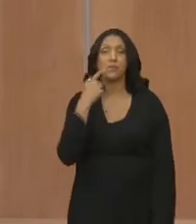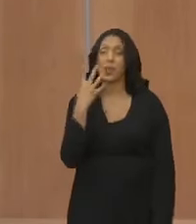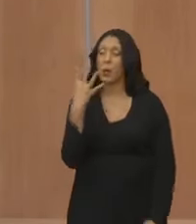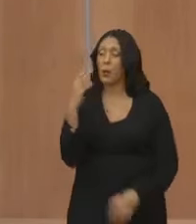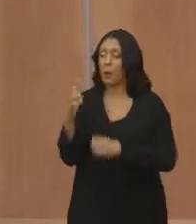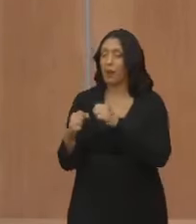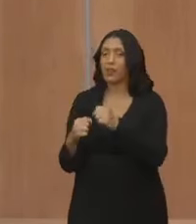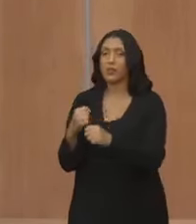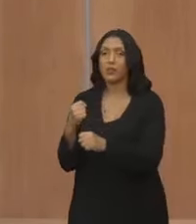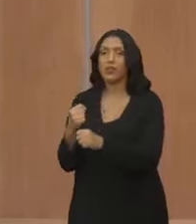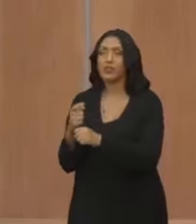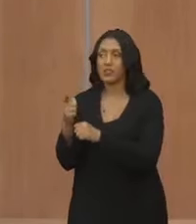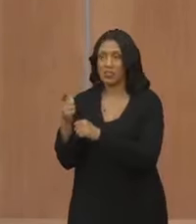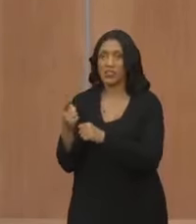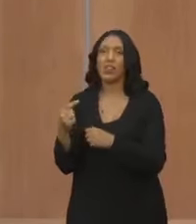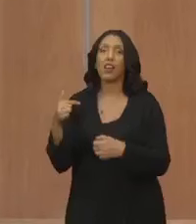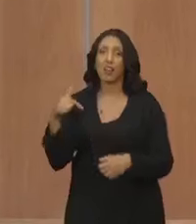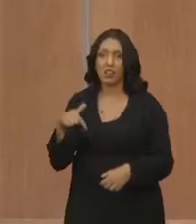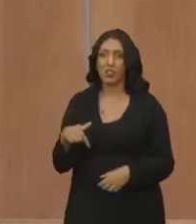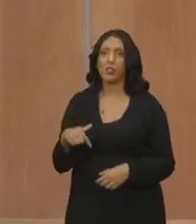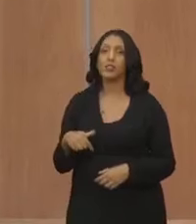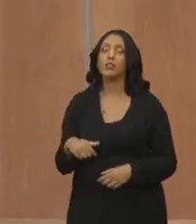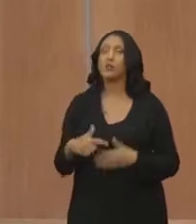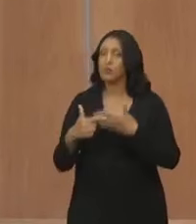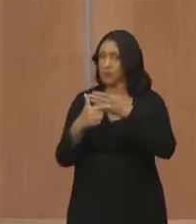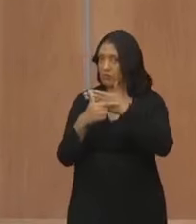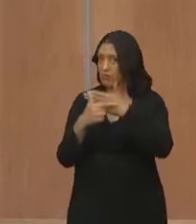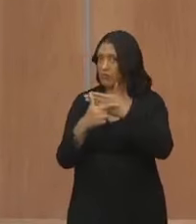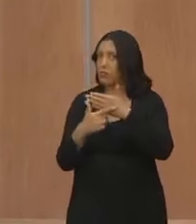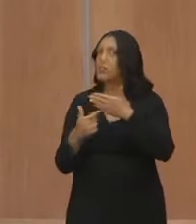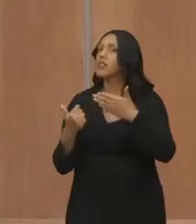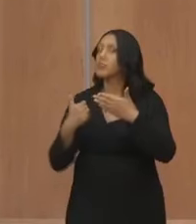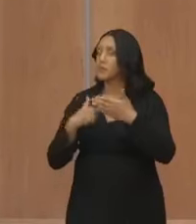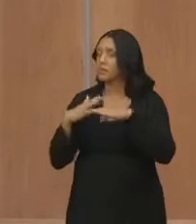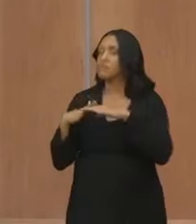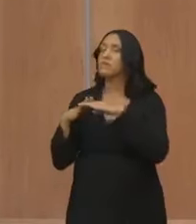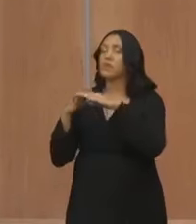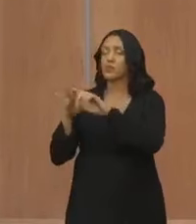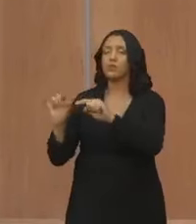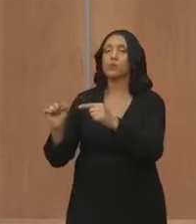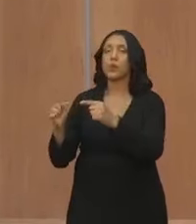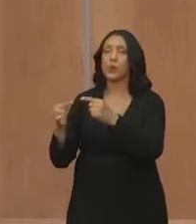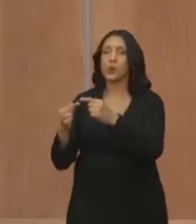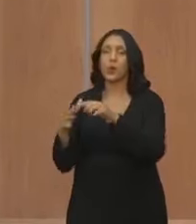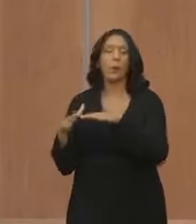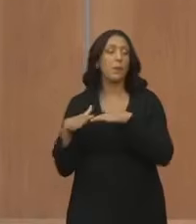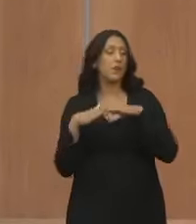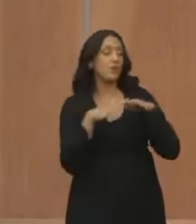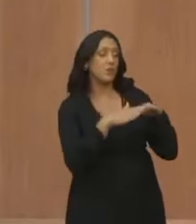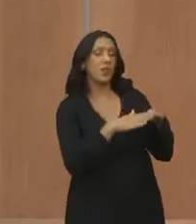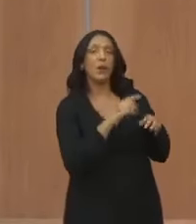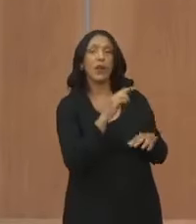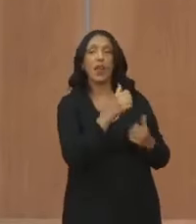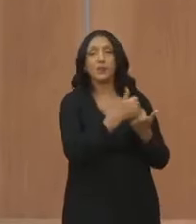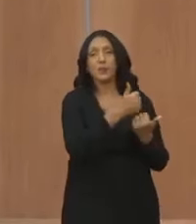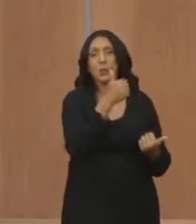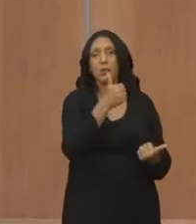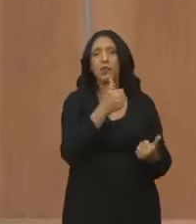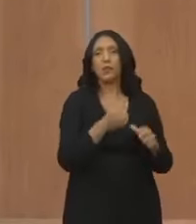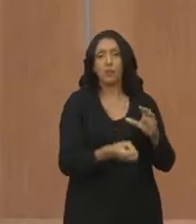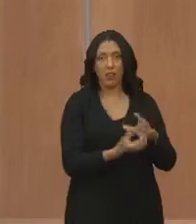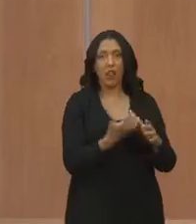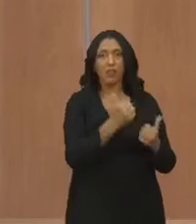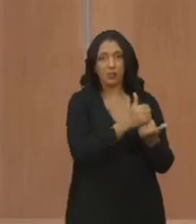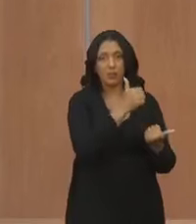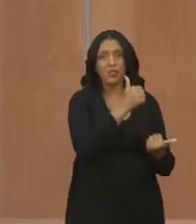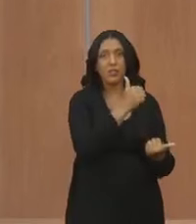Veranejal. Esse é o nosso compromisso. O ano passado eu enviei uma emenda de R$210 mil, está na prefeitura,